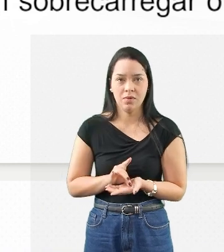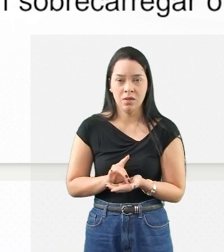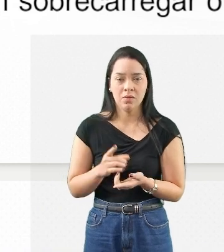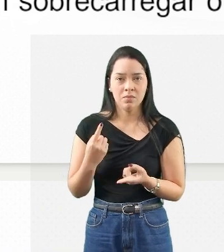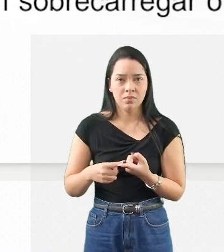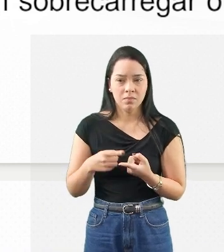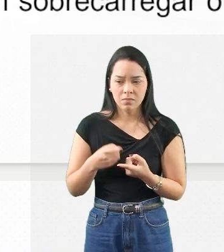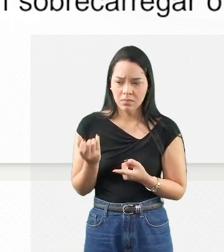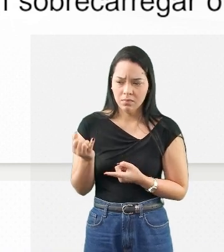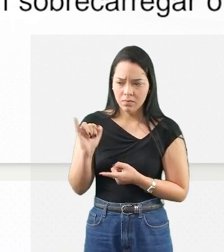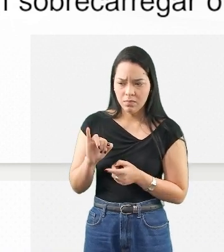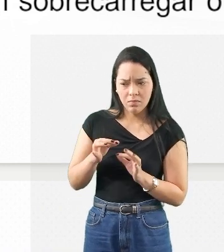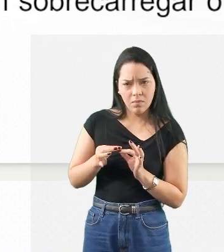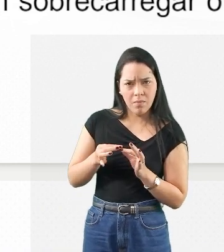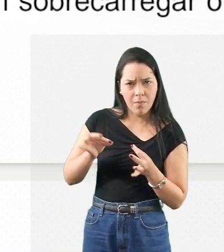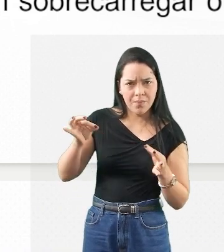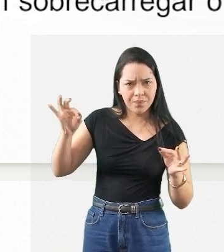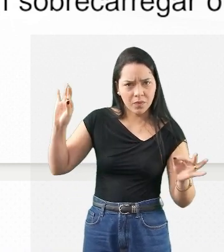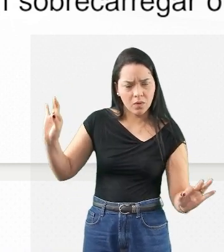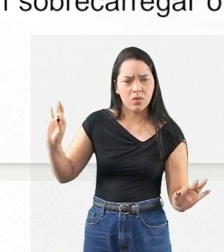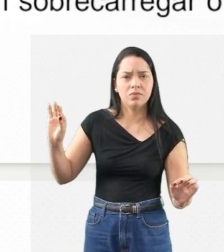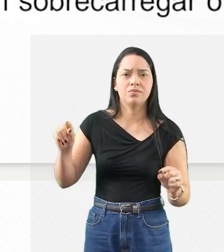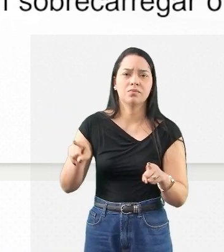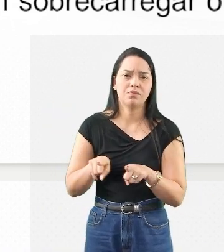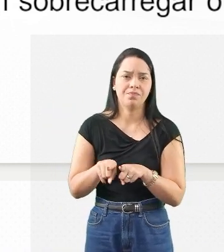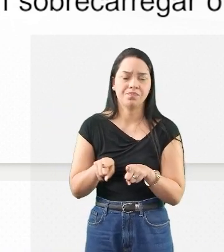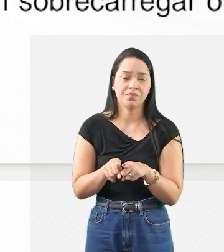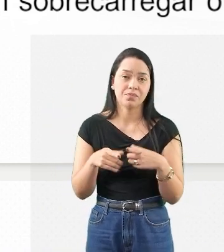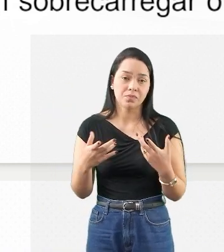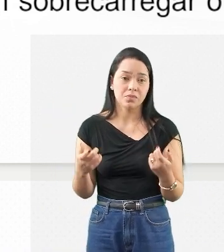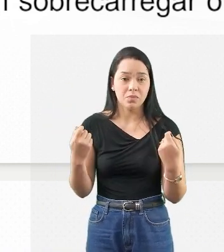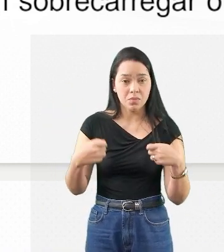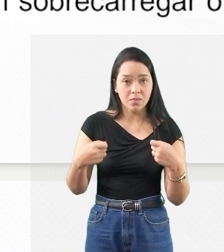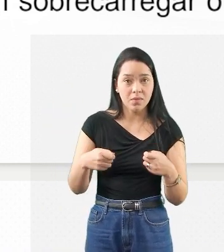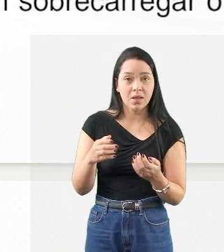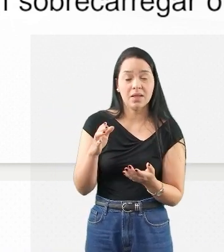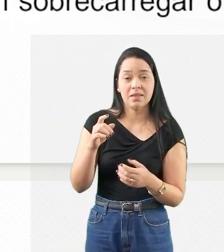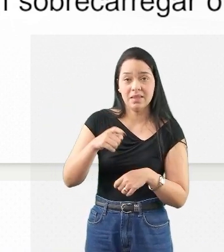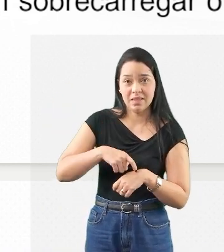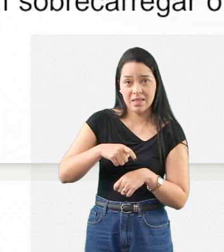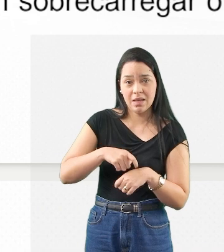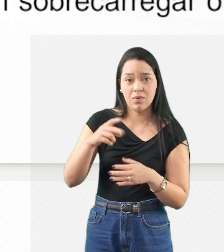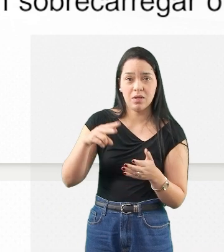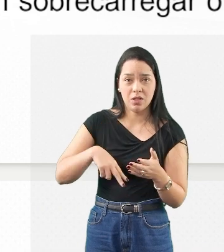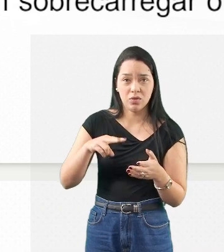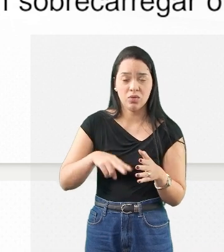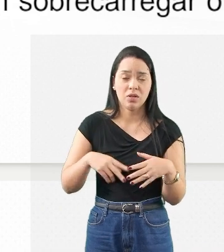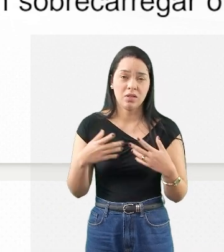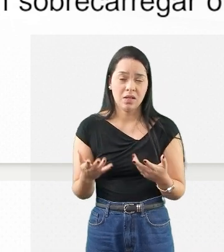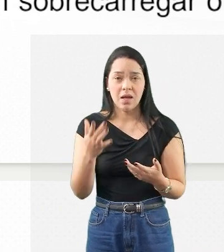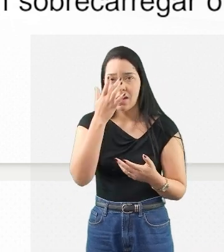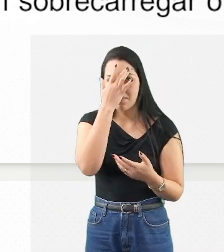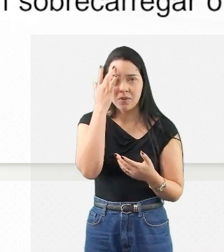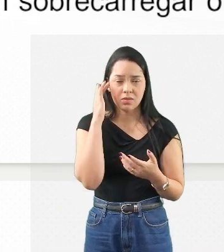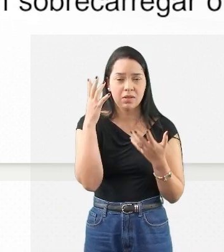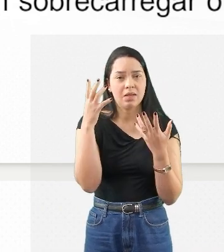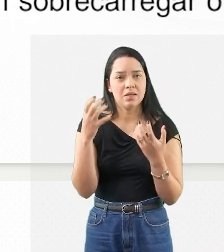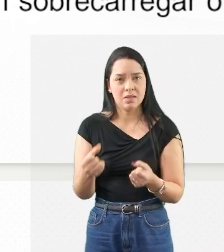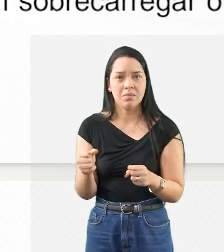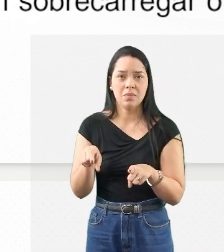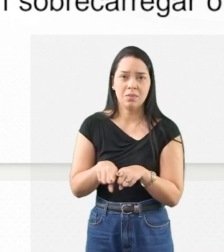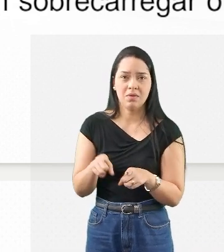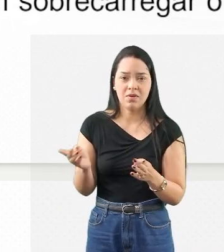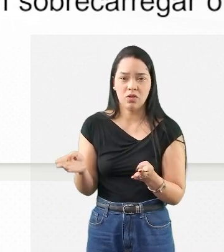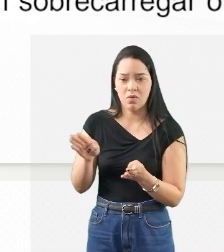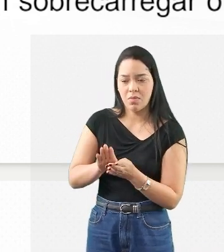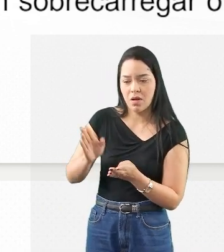Porque se for algo muito longo, que for necessitar de mais tempo para poder fazer a leitura, provavelmente a pessoa ali que recebe um folder vai